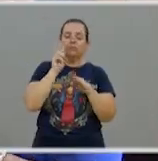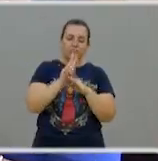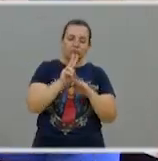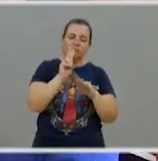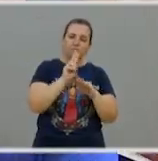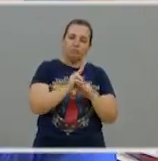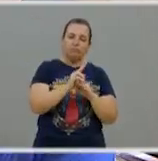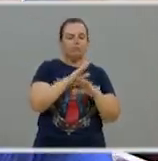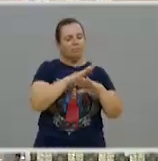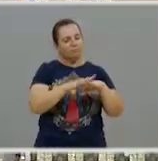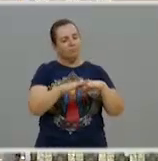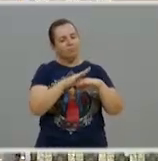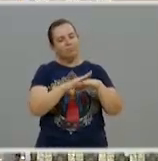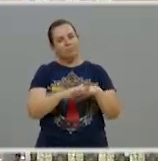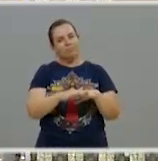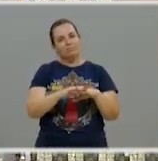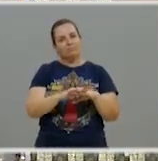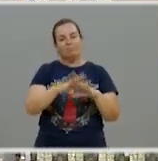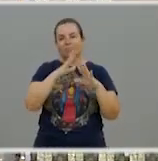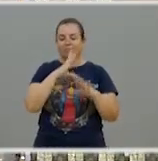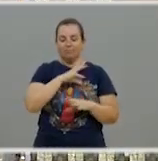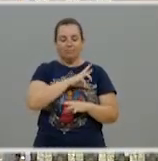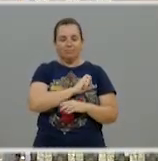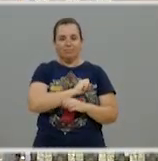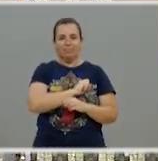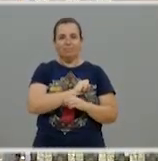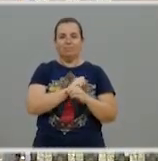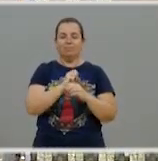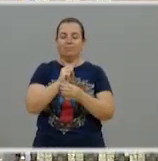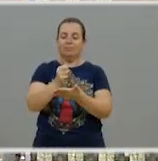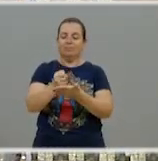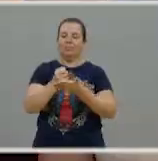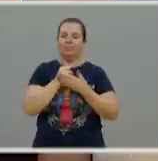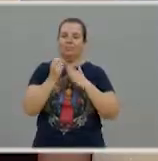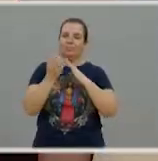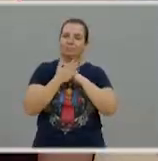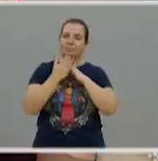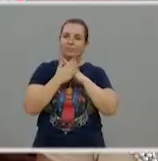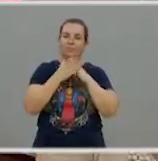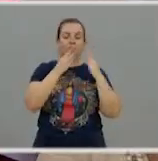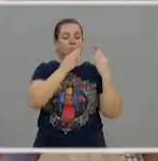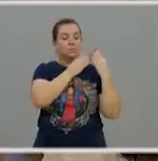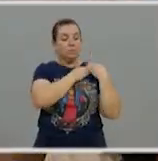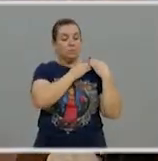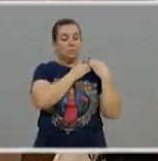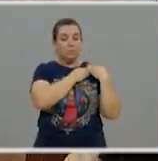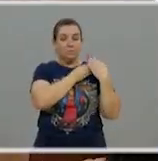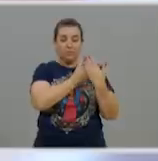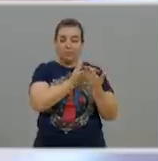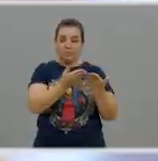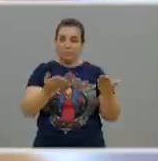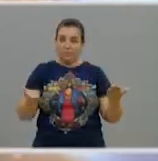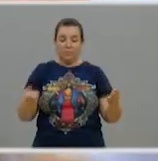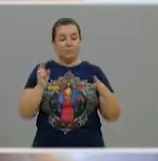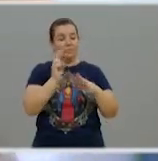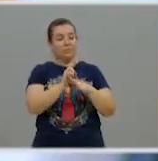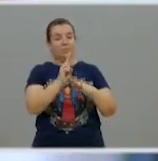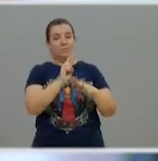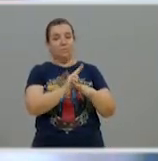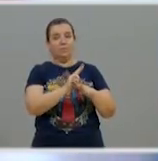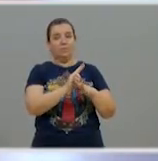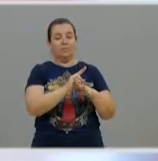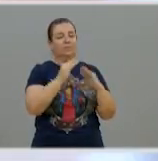cuidemos com carinho e amor. Ajudai-nos a ser responsáveis e zelosos